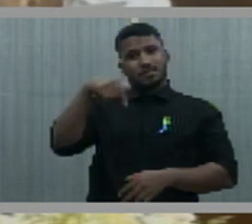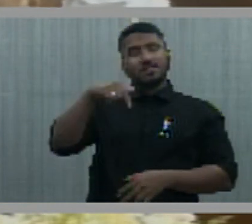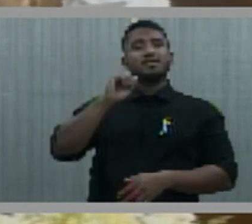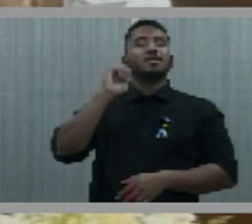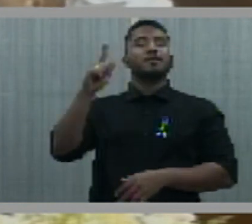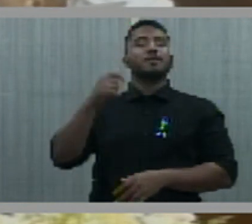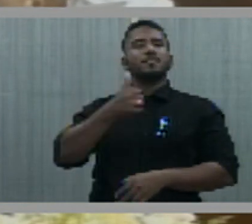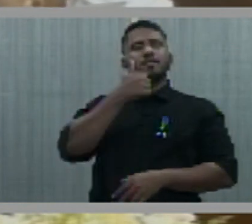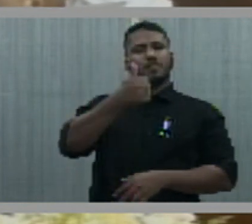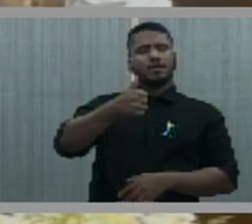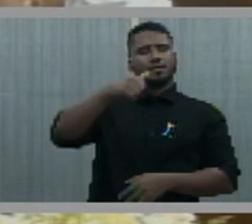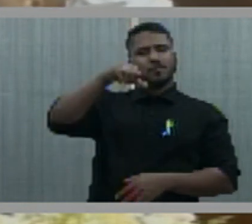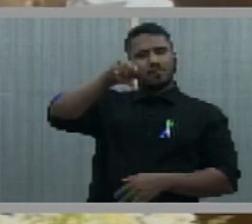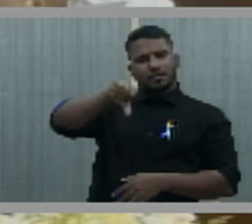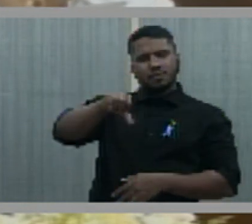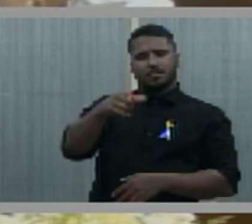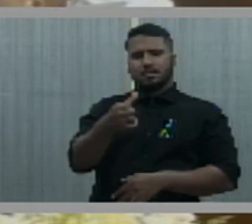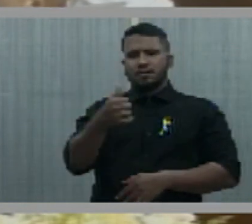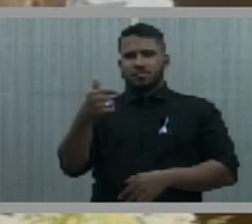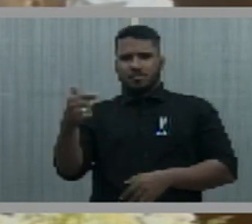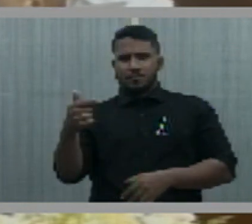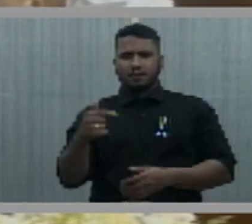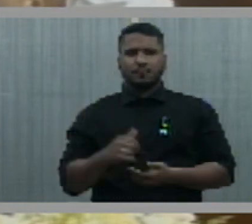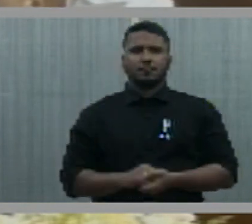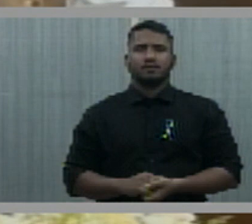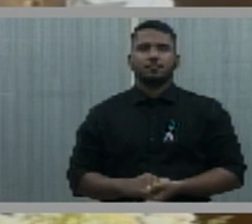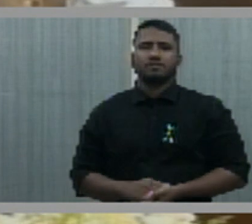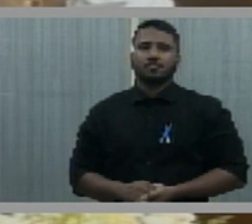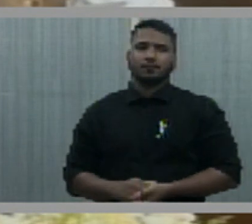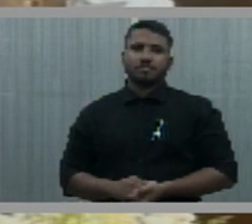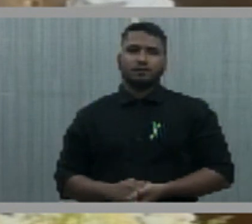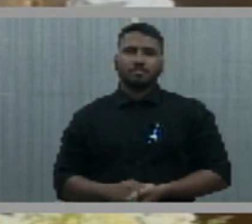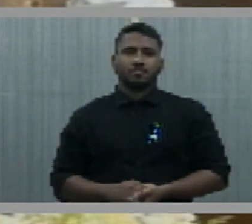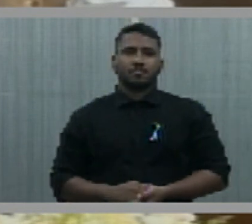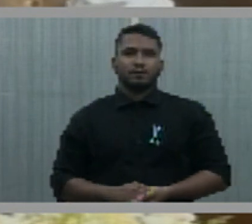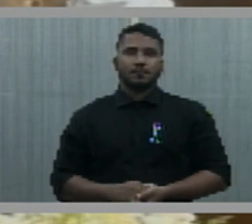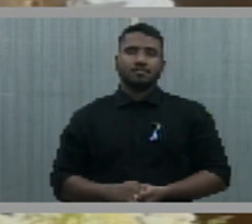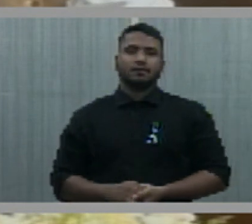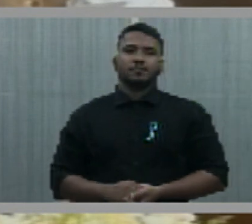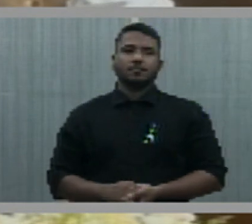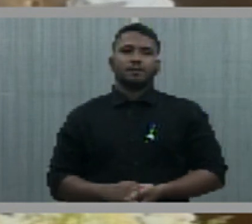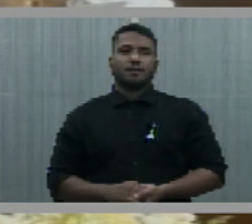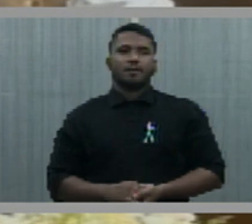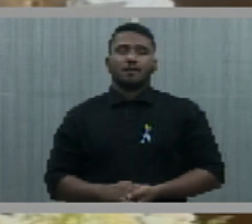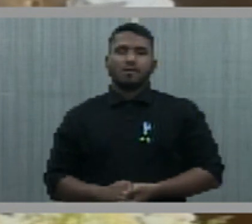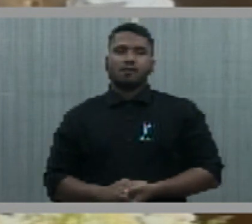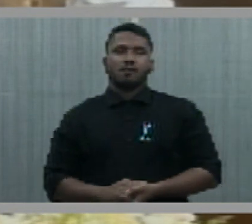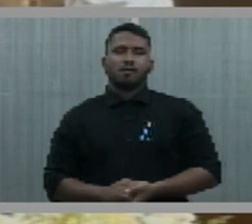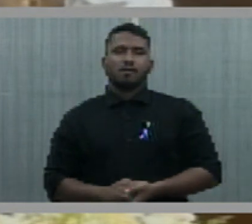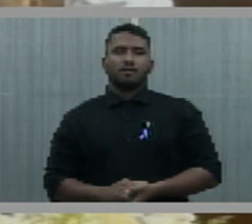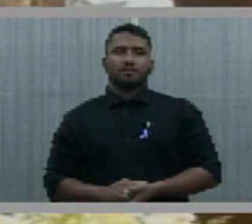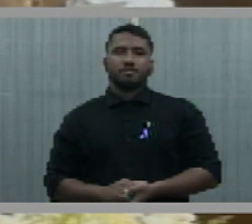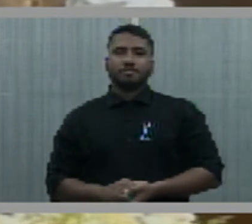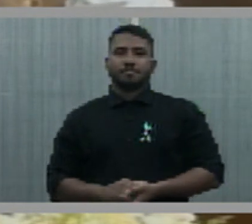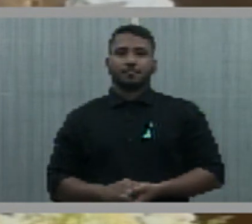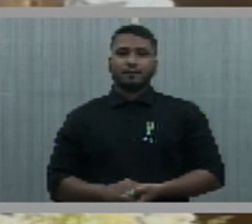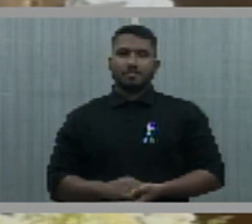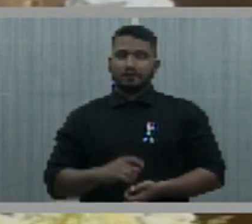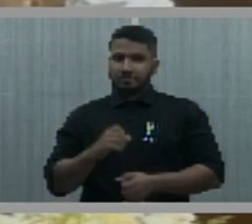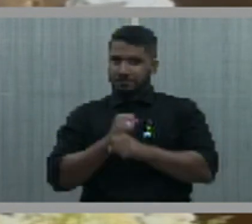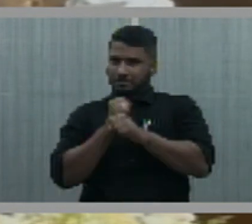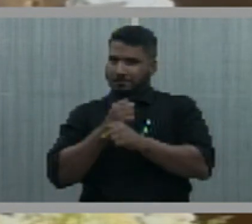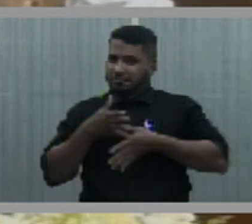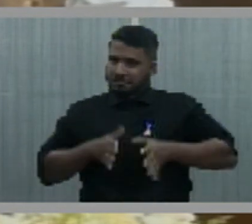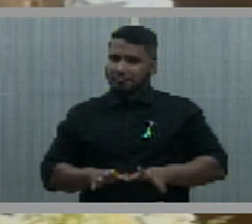de abril de 1962. Ainda bem que os homens não têm problema de idade, de dizer o ano, viu, Dom Ed